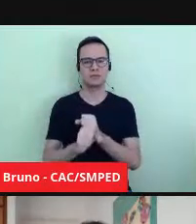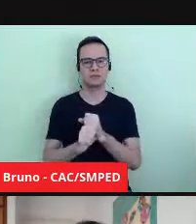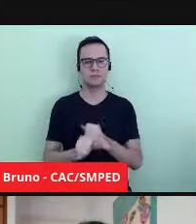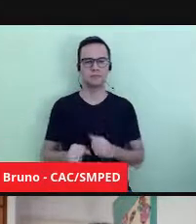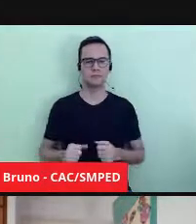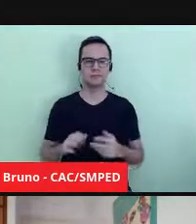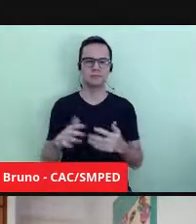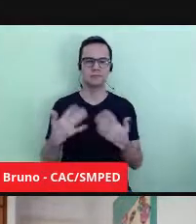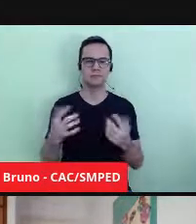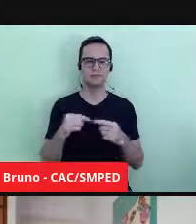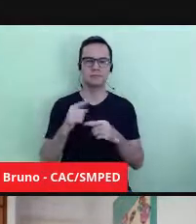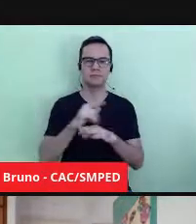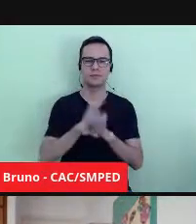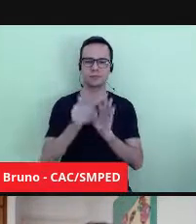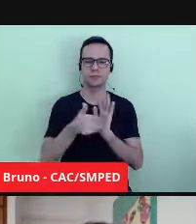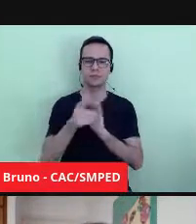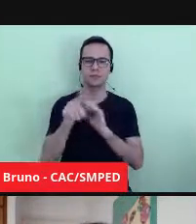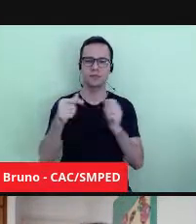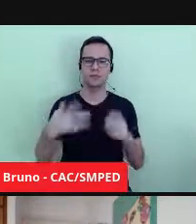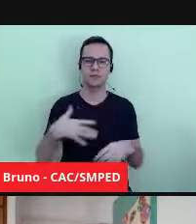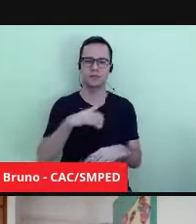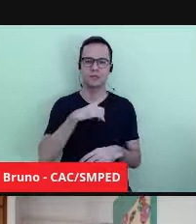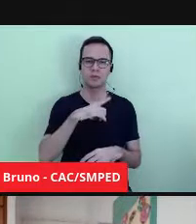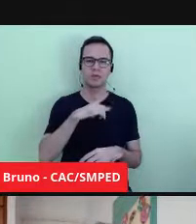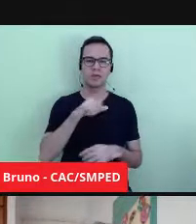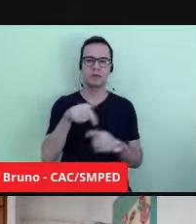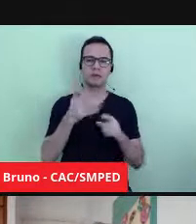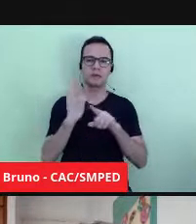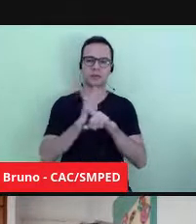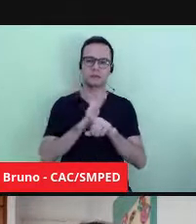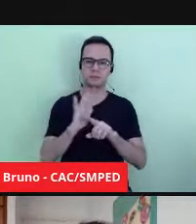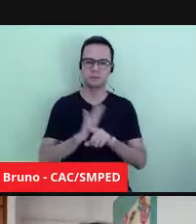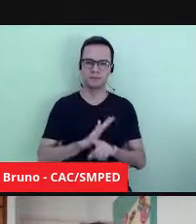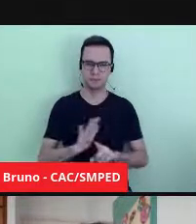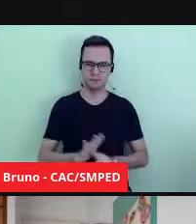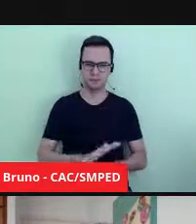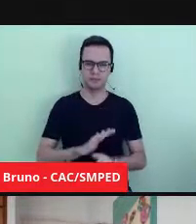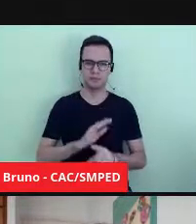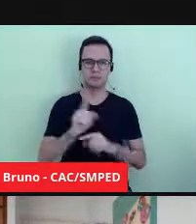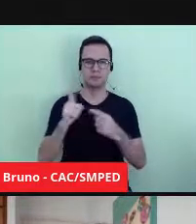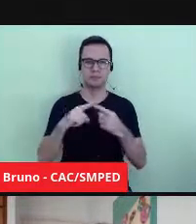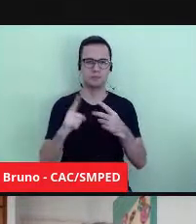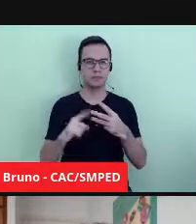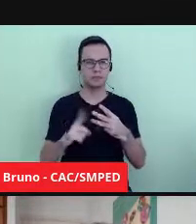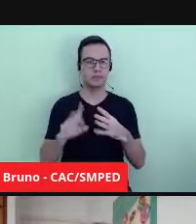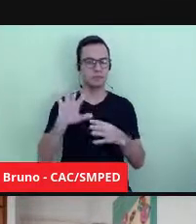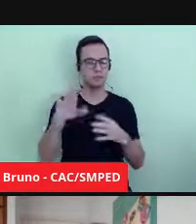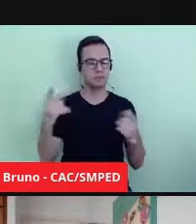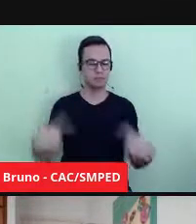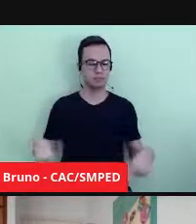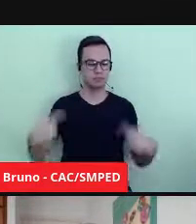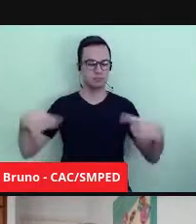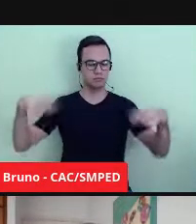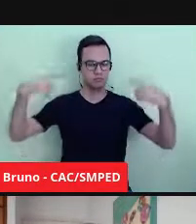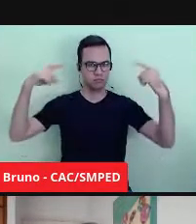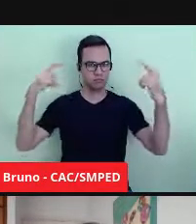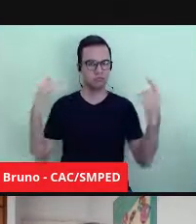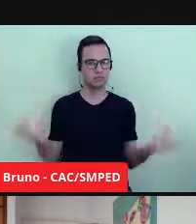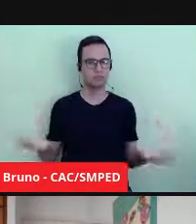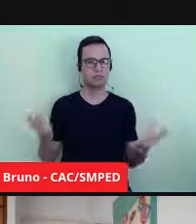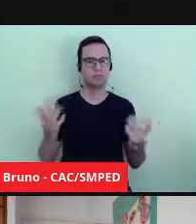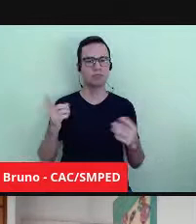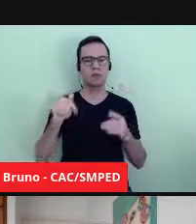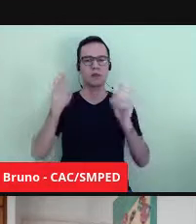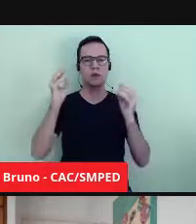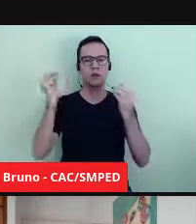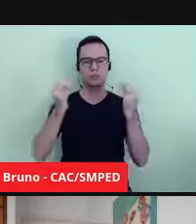E aí, diante desse cenário, eu coloquei essas três perguntas aqui para um pouco problematizar essa questão, né? Então, é como